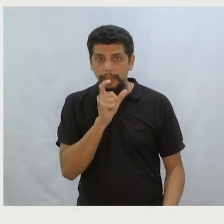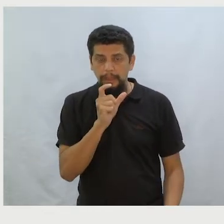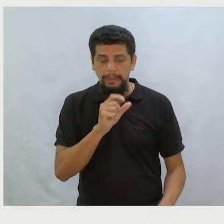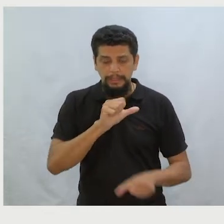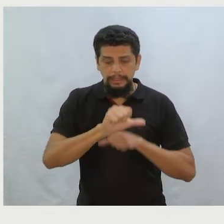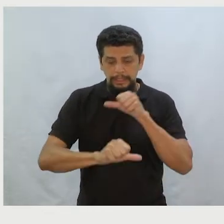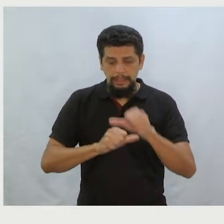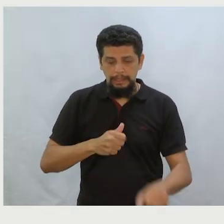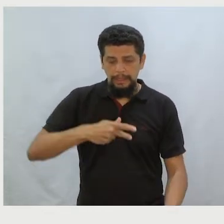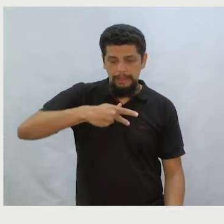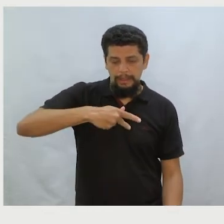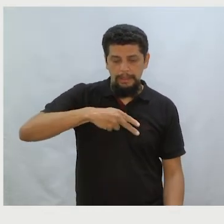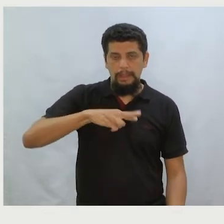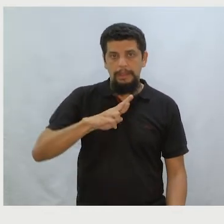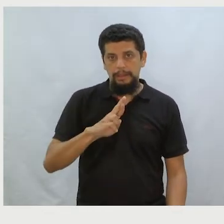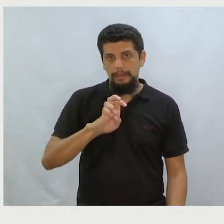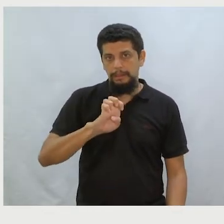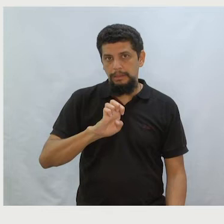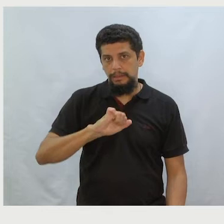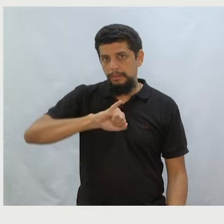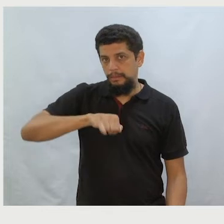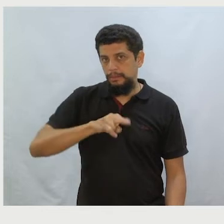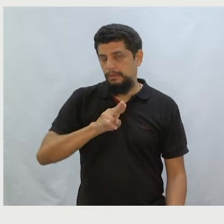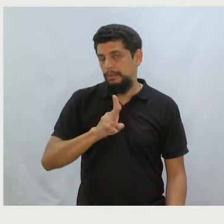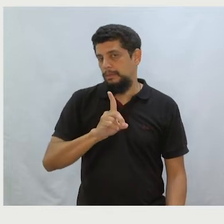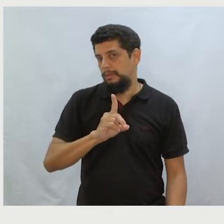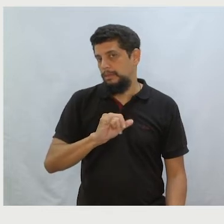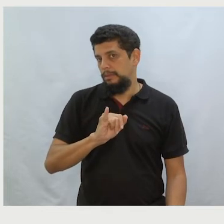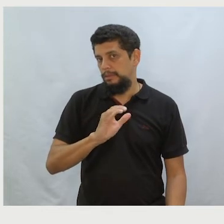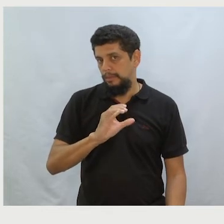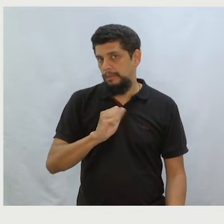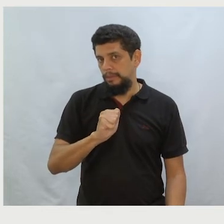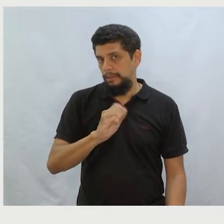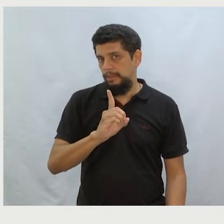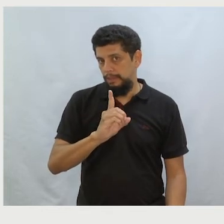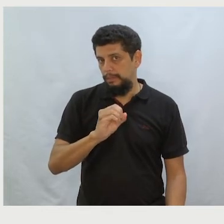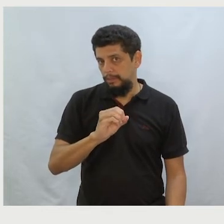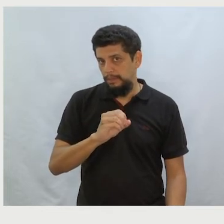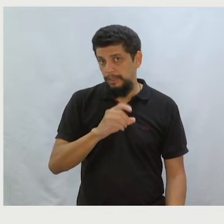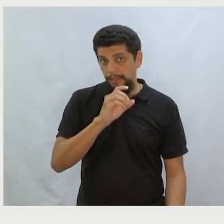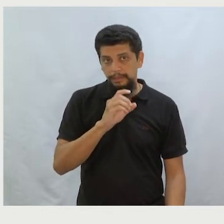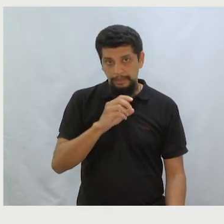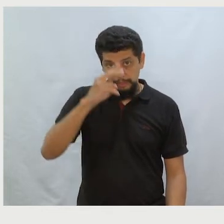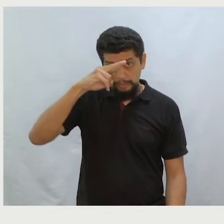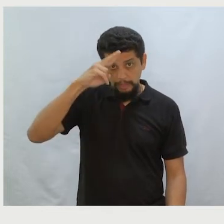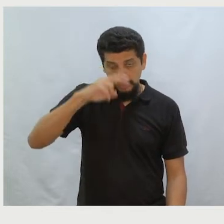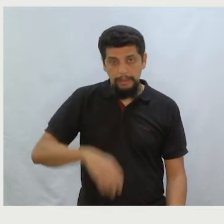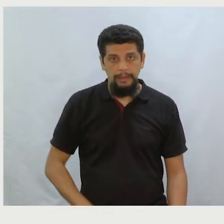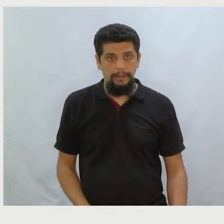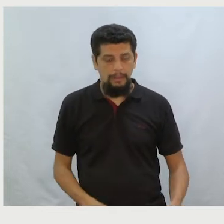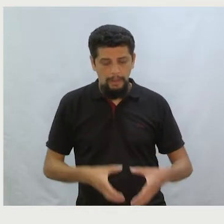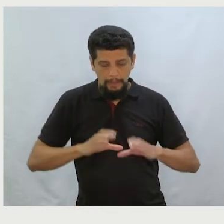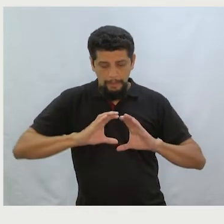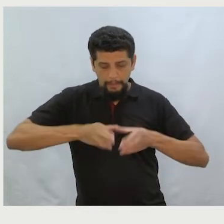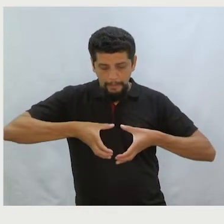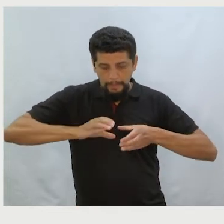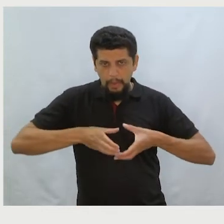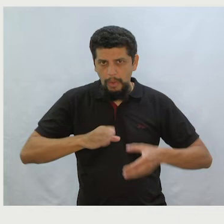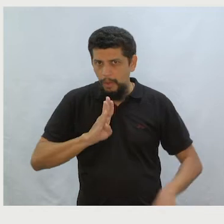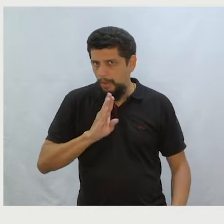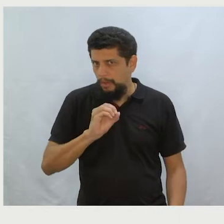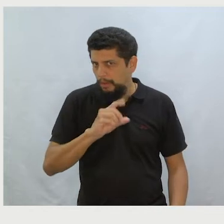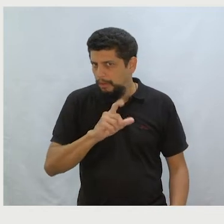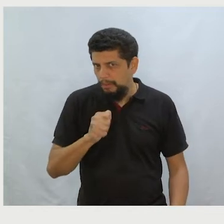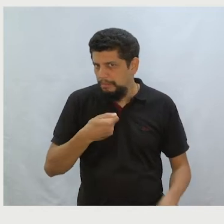prejudicado porque ele foi mesmo o grande prejudicado dessa história objeto direto a bola nem